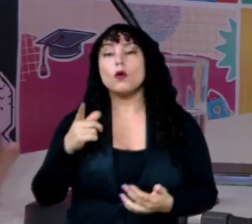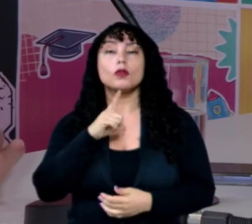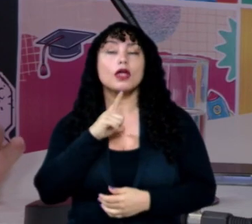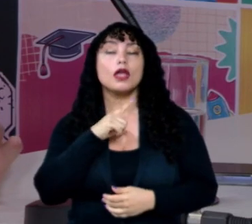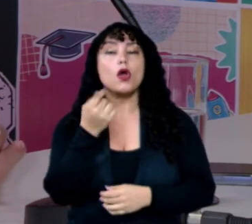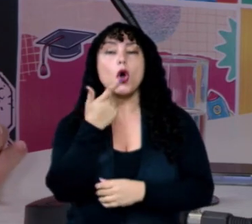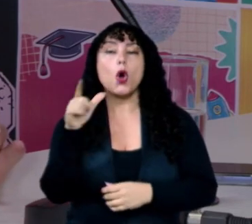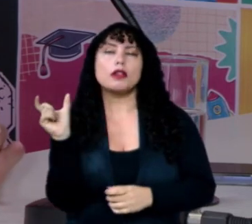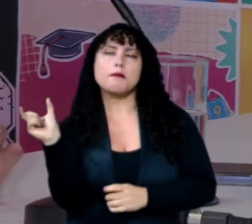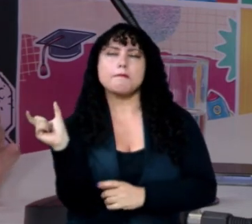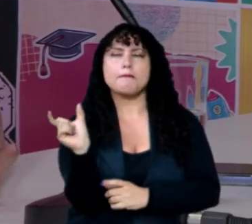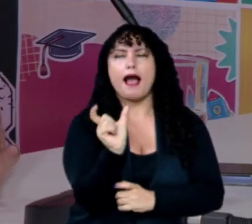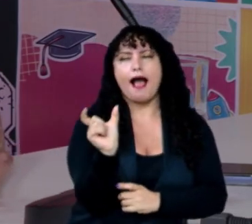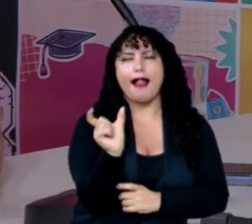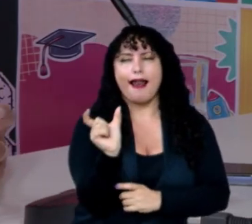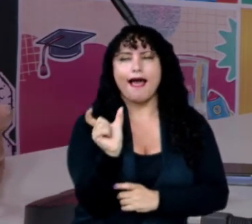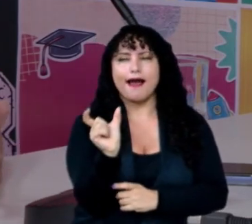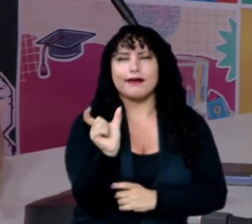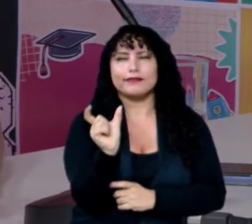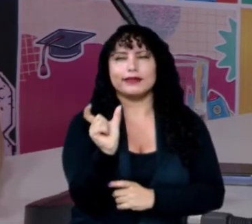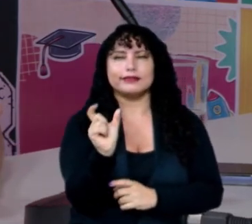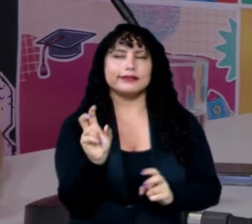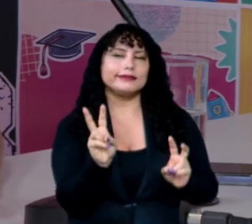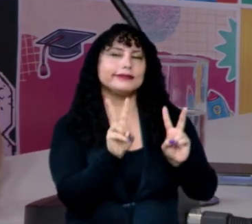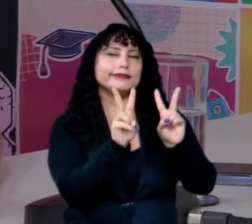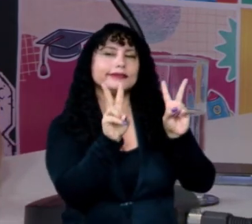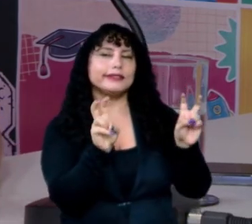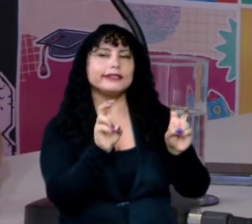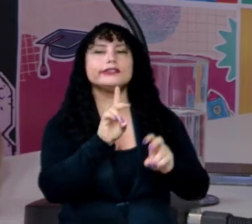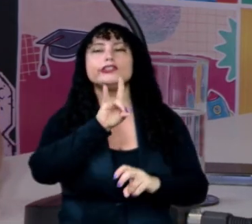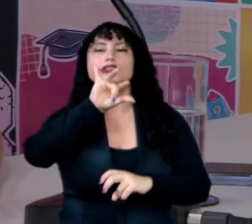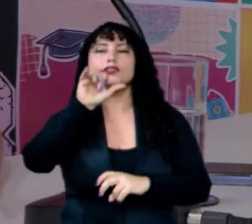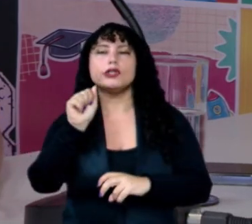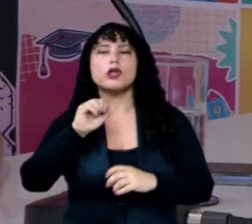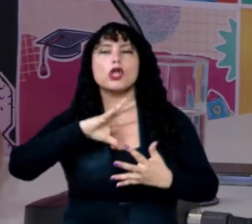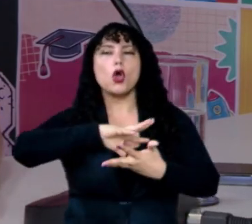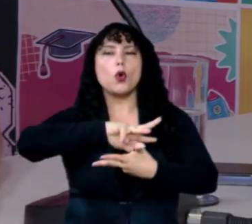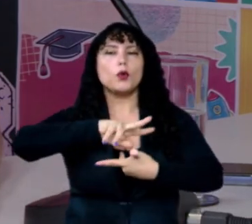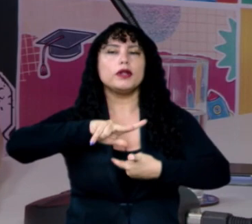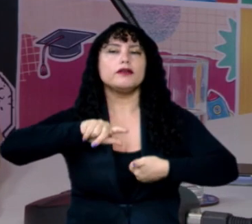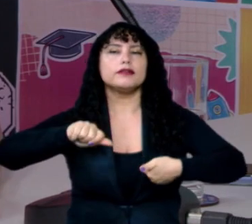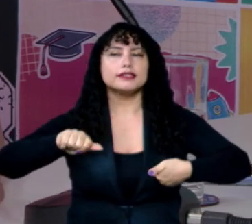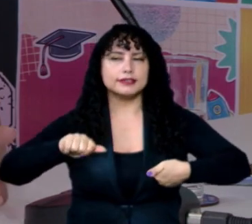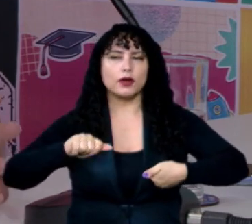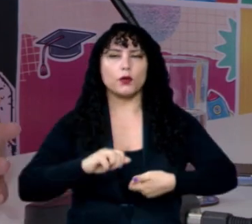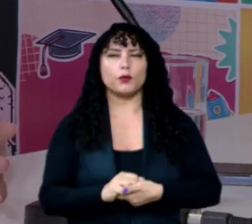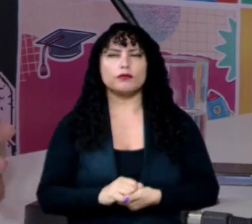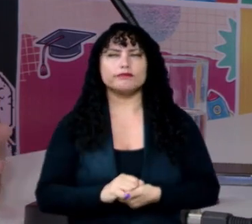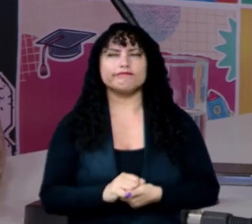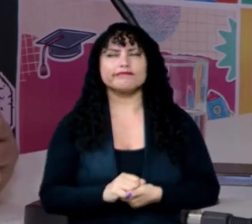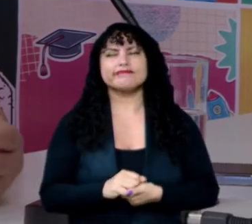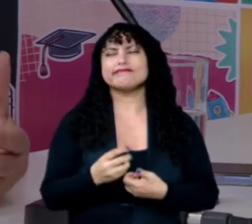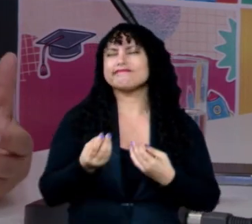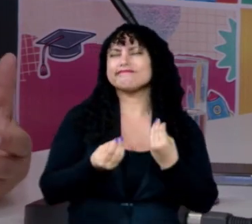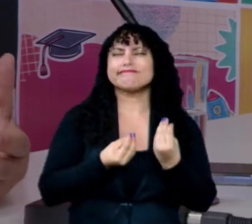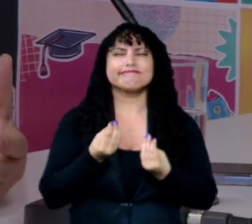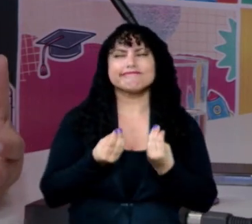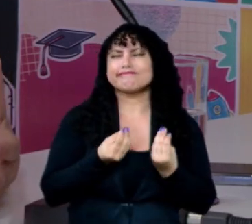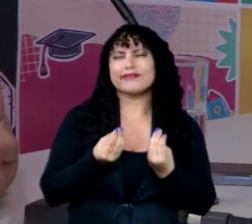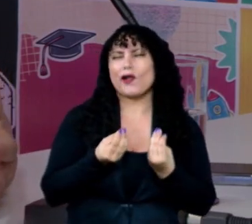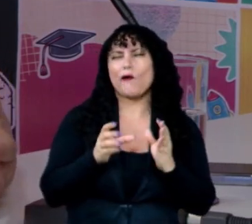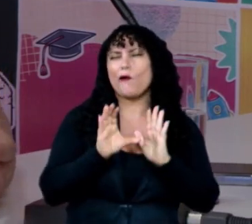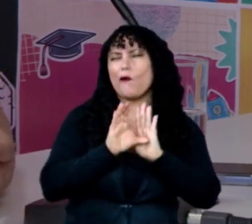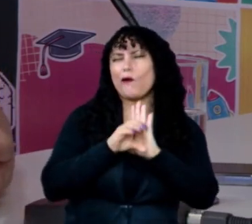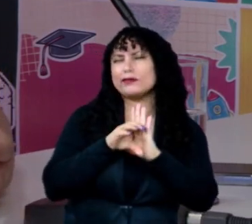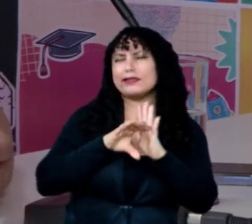também uma outra palavra nesse título dessa data, que é universal. E aí a gente fica assim, qual é o